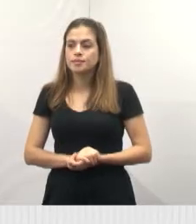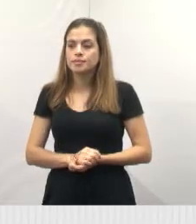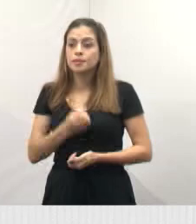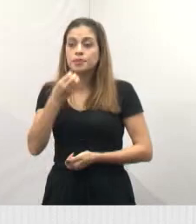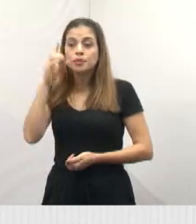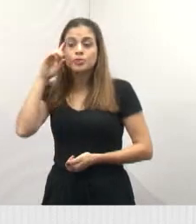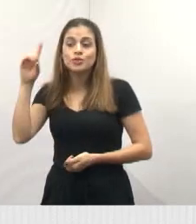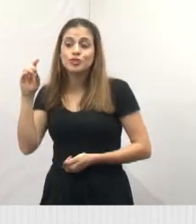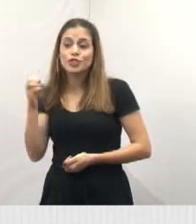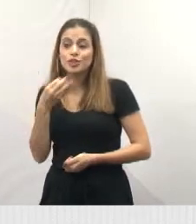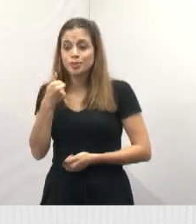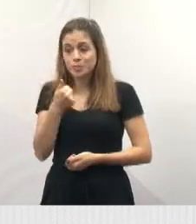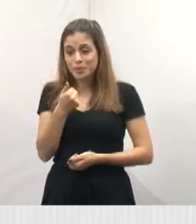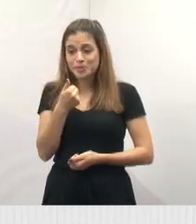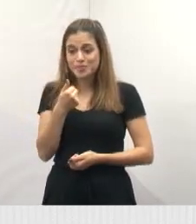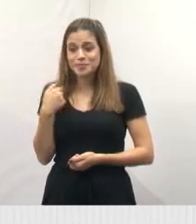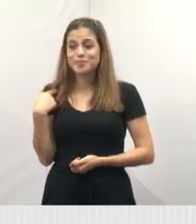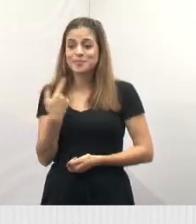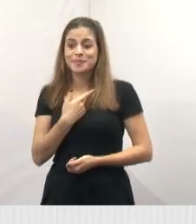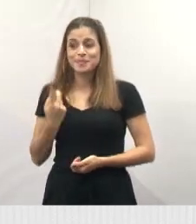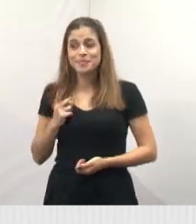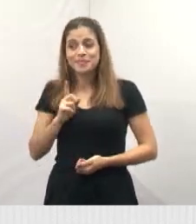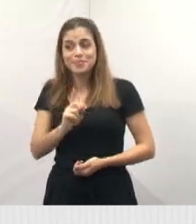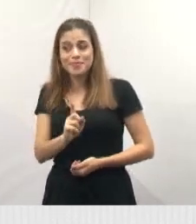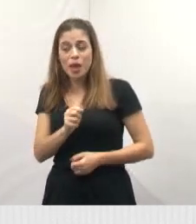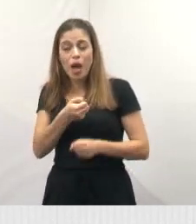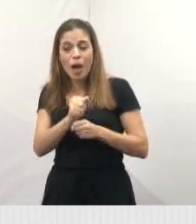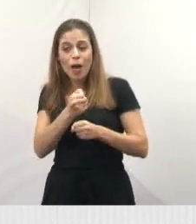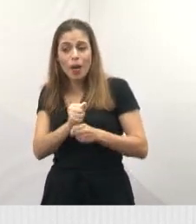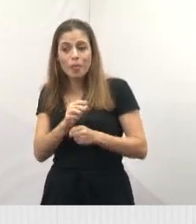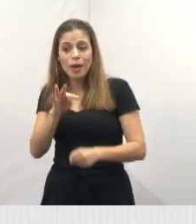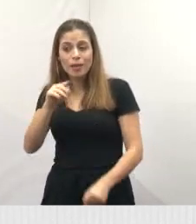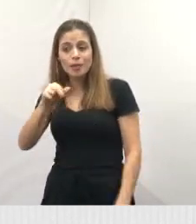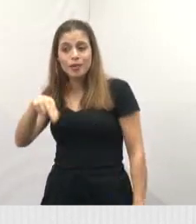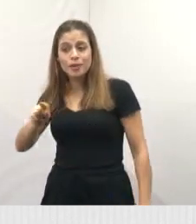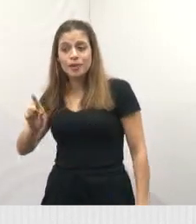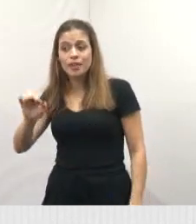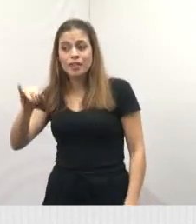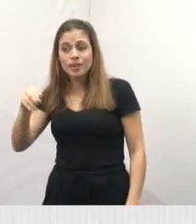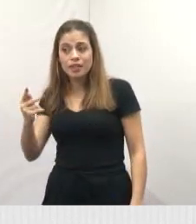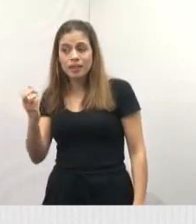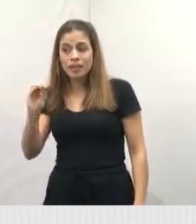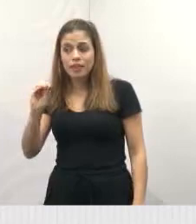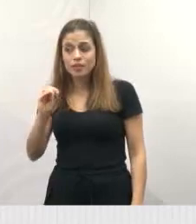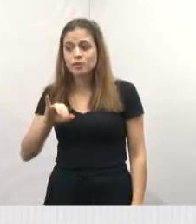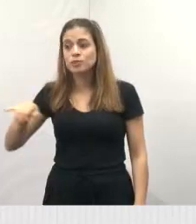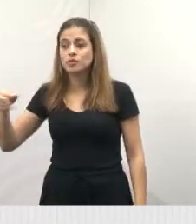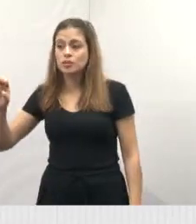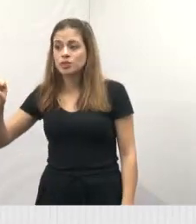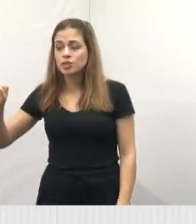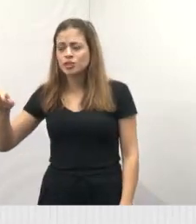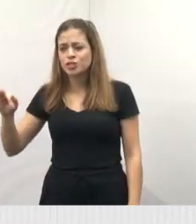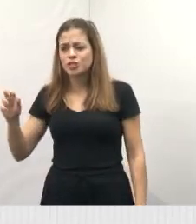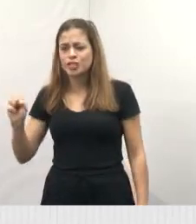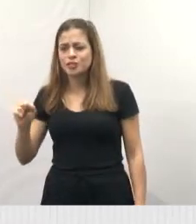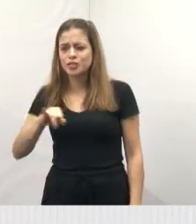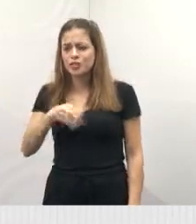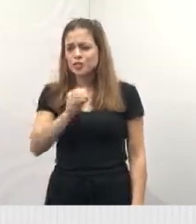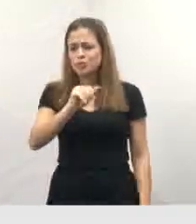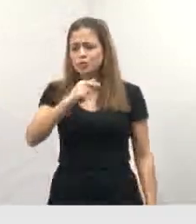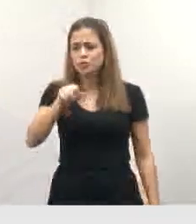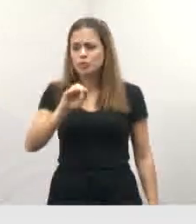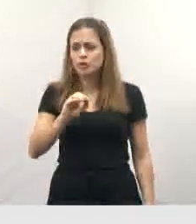Bom dia, tudo bem? Nós estamos aqui na obra do Tanquinho, com Jefferson João e com o Celso, secretário